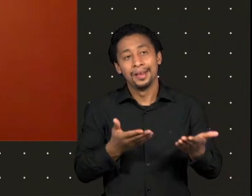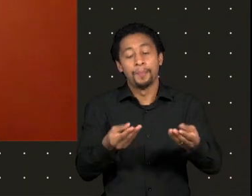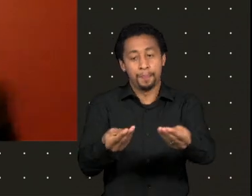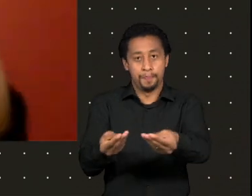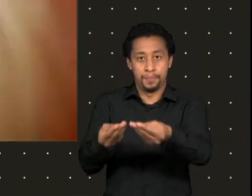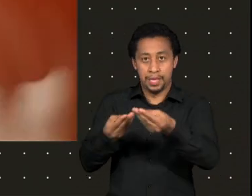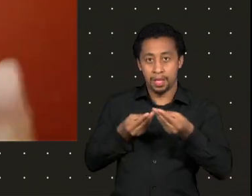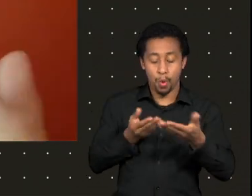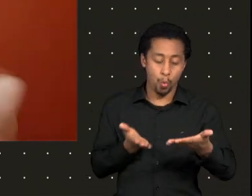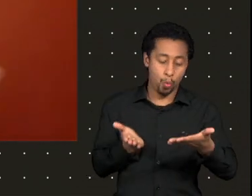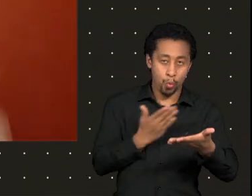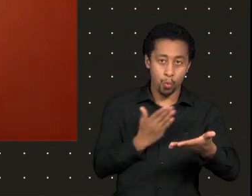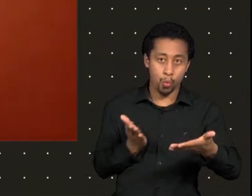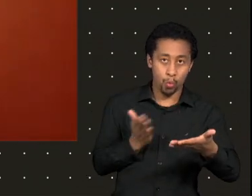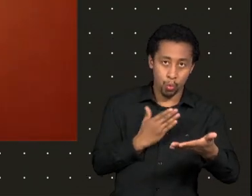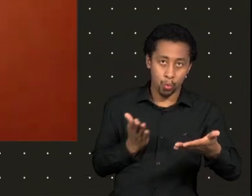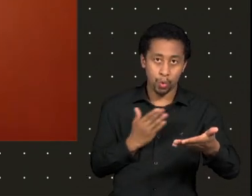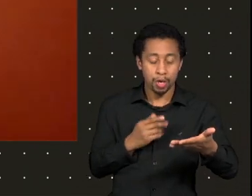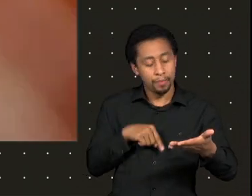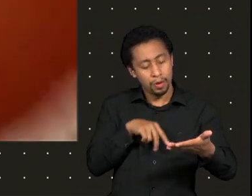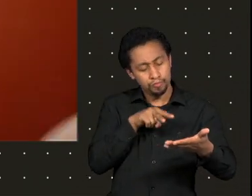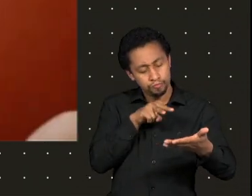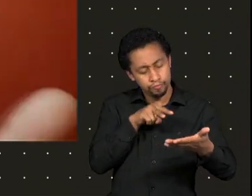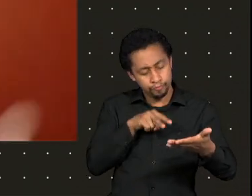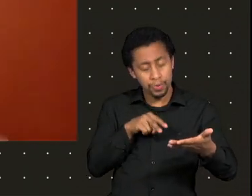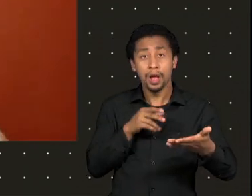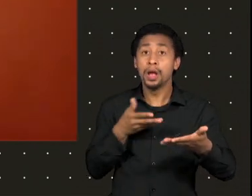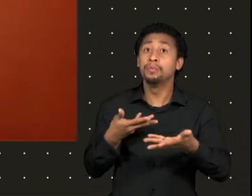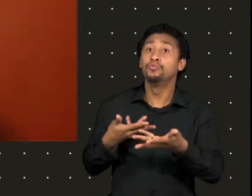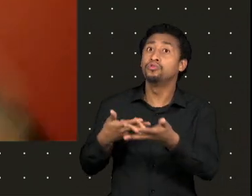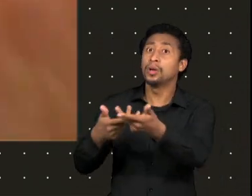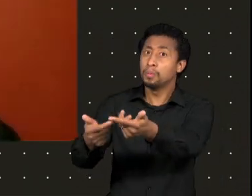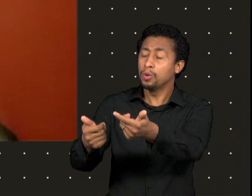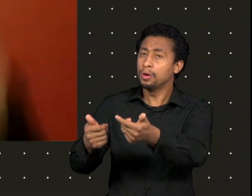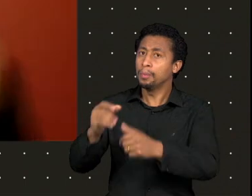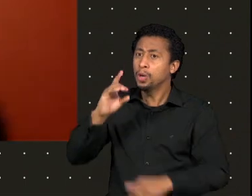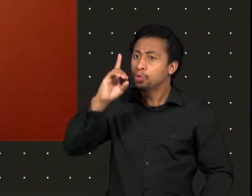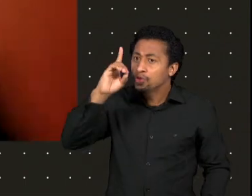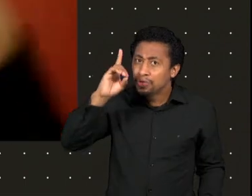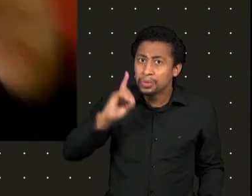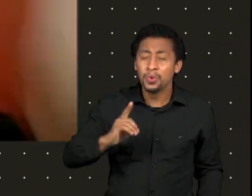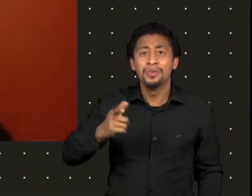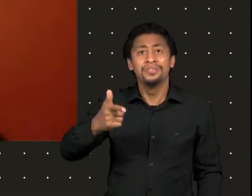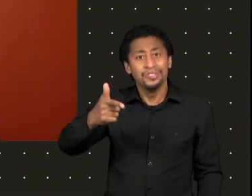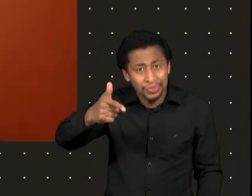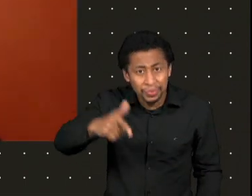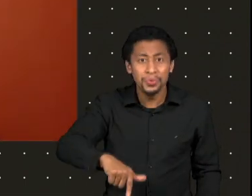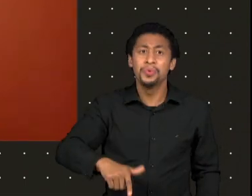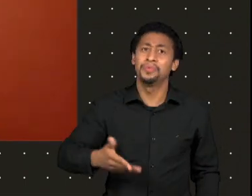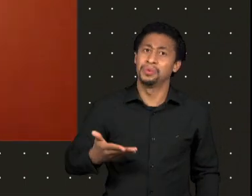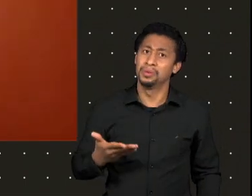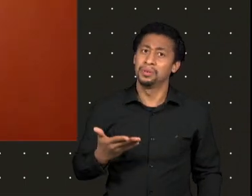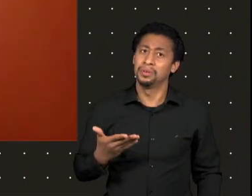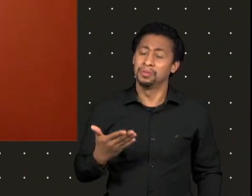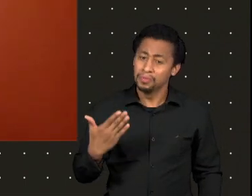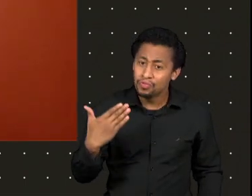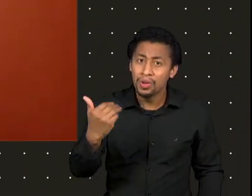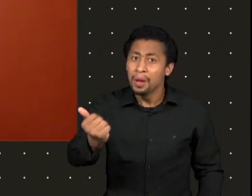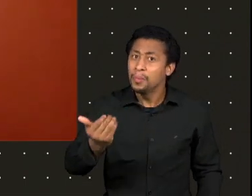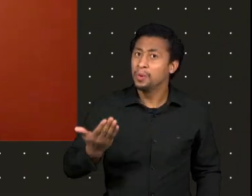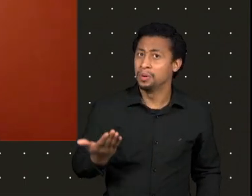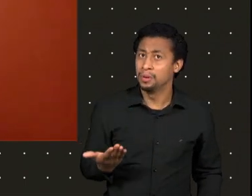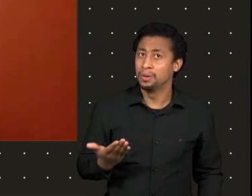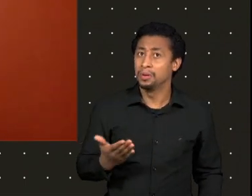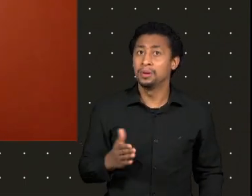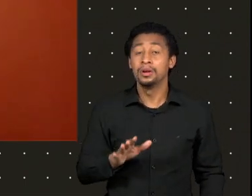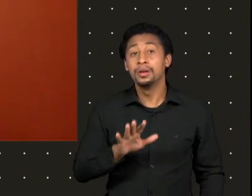ficar decupando o livro, porque ele me convidou para fazer a trilha sonora de novo. É. Lá pelas tantas, de novo, ele me colocou como ator,